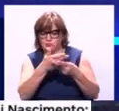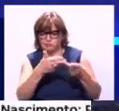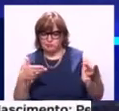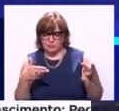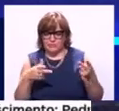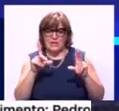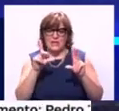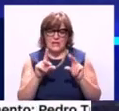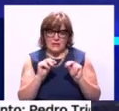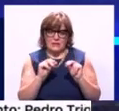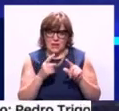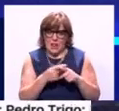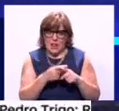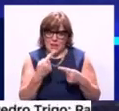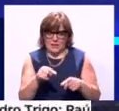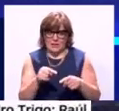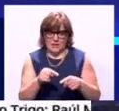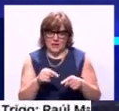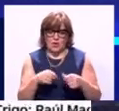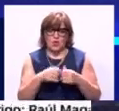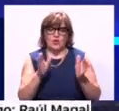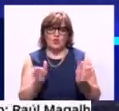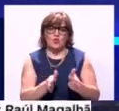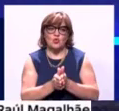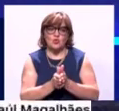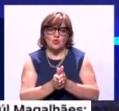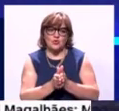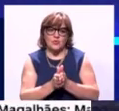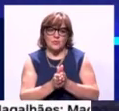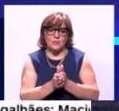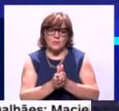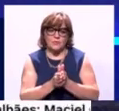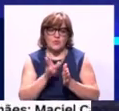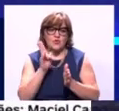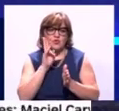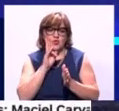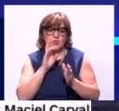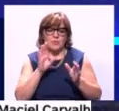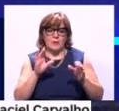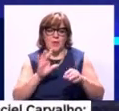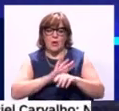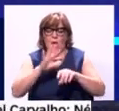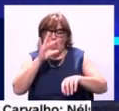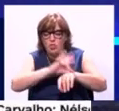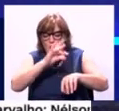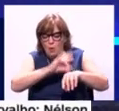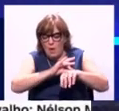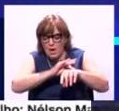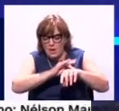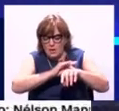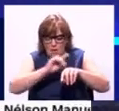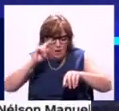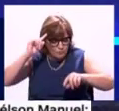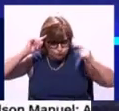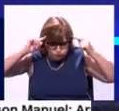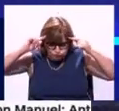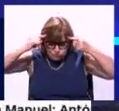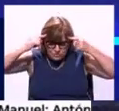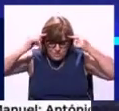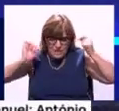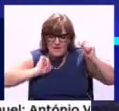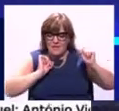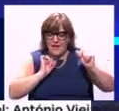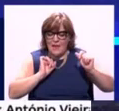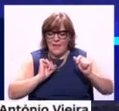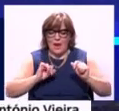multidisciplinar e motivada. E depois somos todos, desculpe uma expressão, doentes, fanáticos pelo Futebol Clube Porto. Porque isso é a primeira,